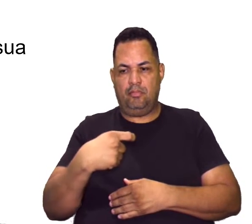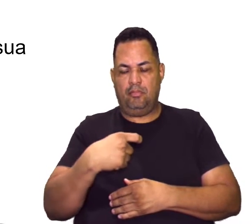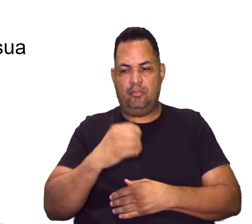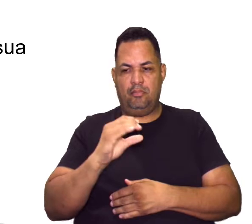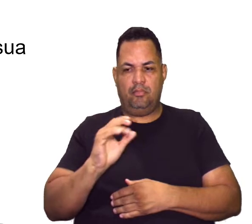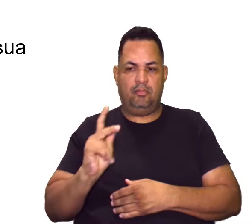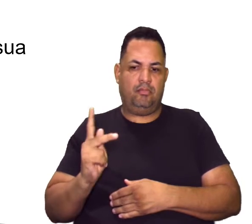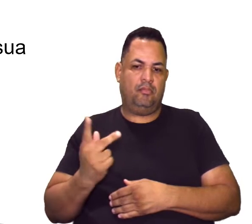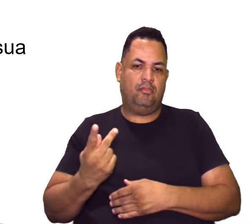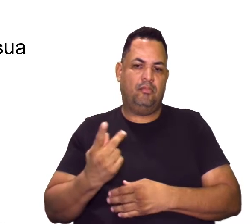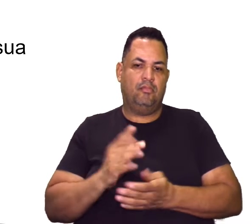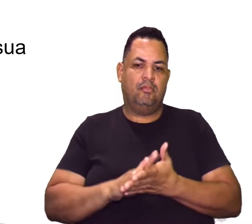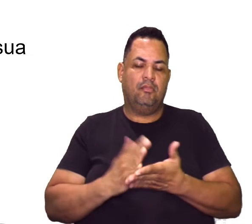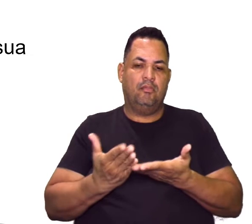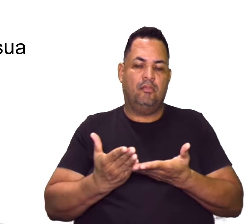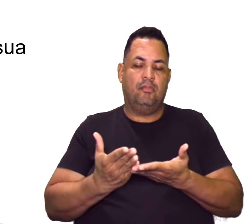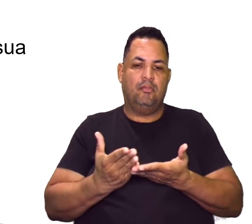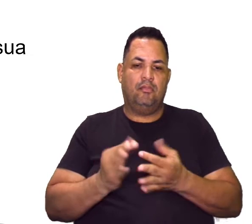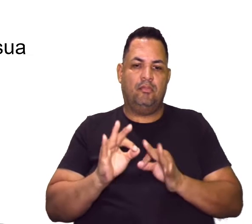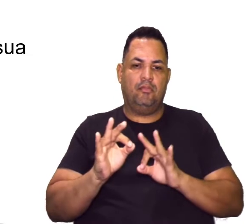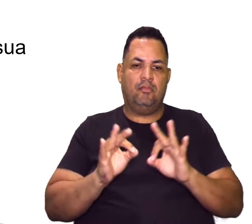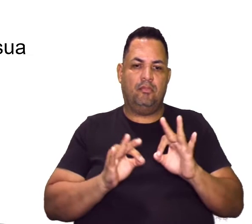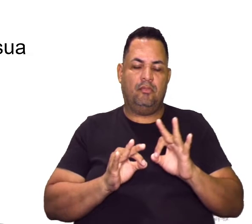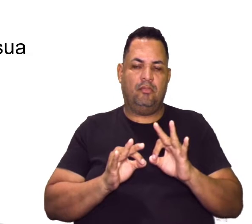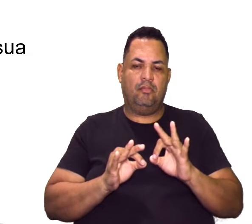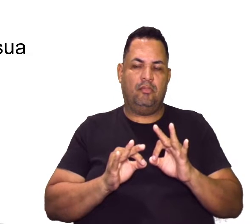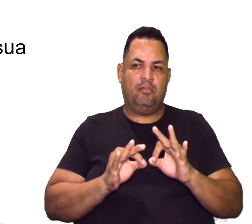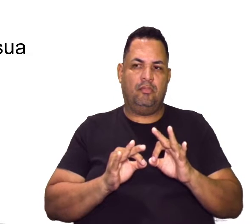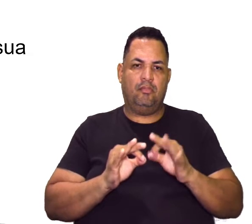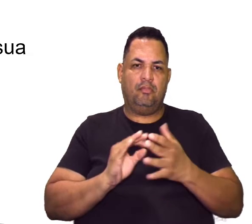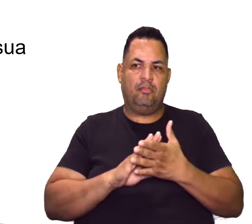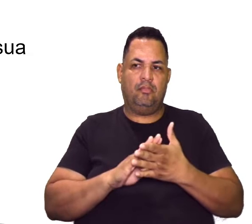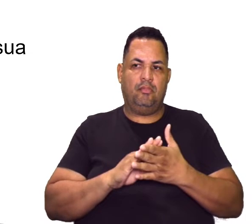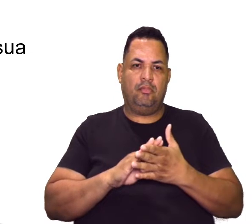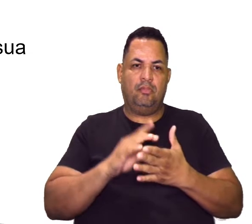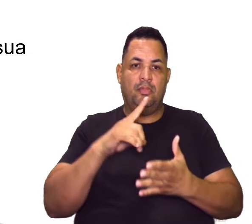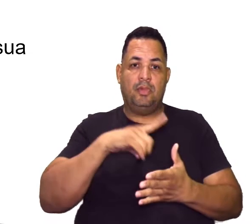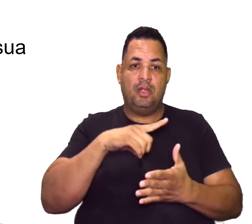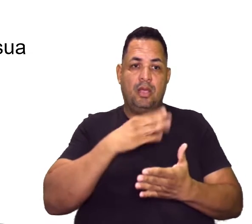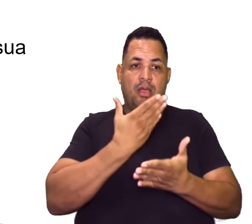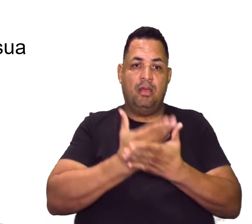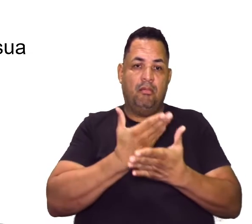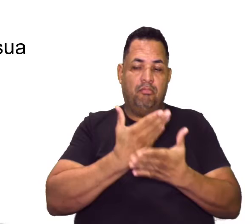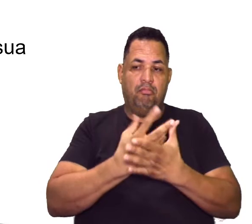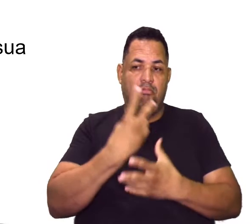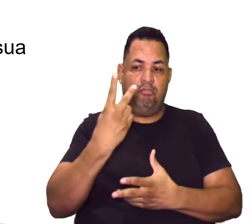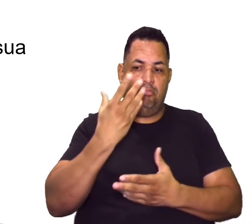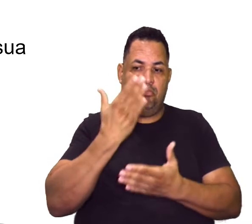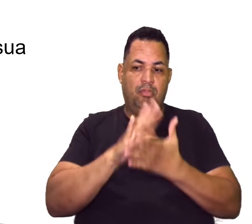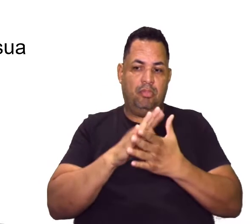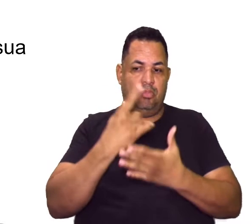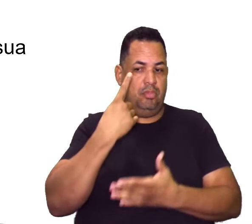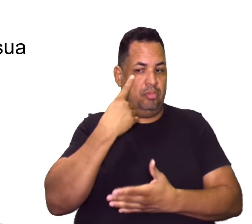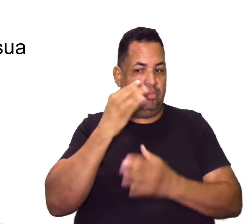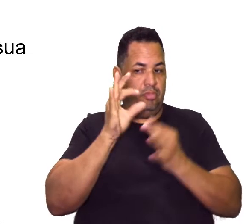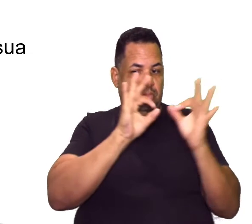que, quanto a ácidos, nessas duas aulas que vocês